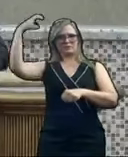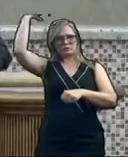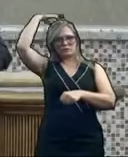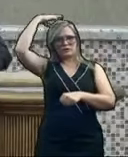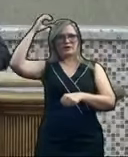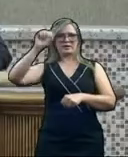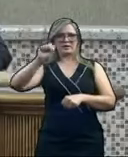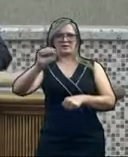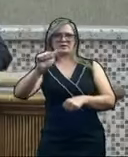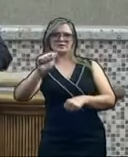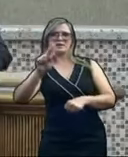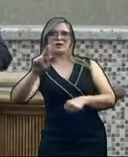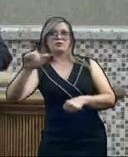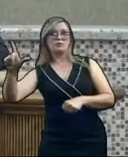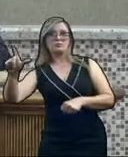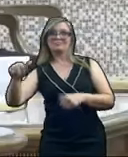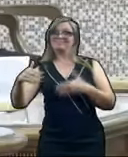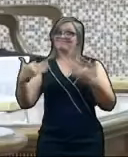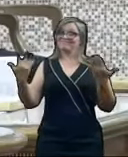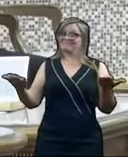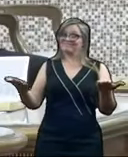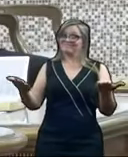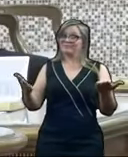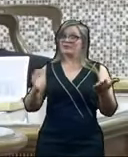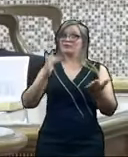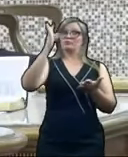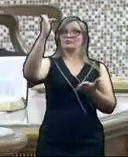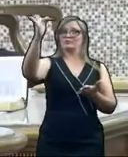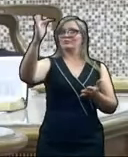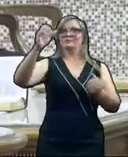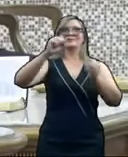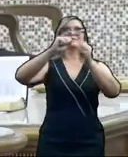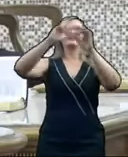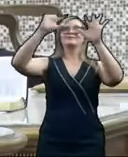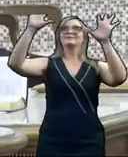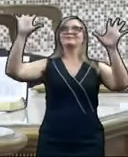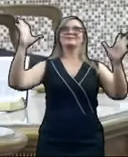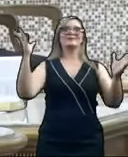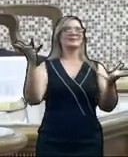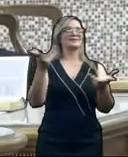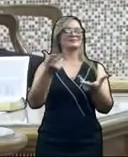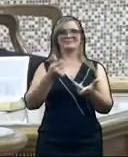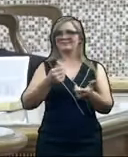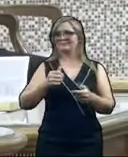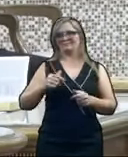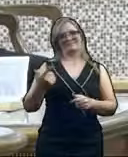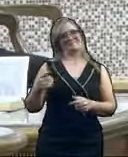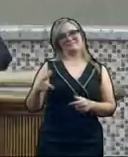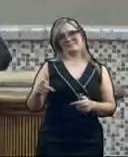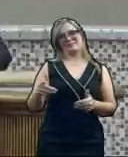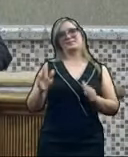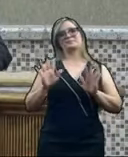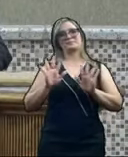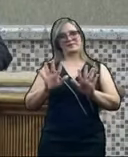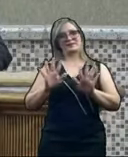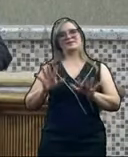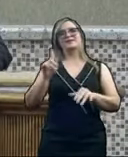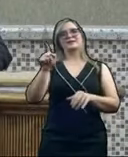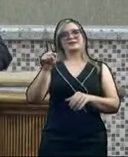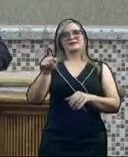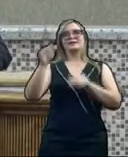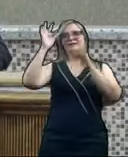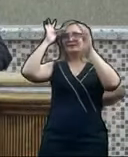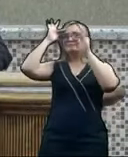foi Jacó avançou e ele pagou um Alto Preço e para receber o que Deus Tinha prometido para ele